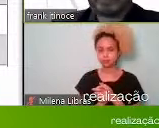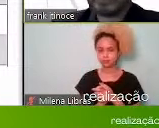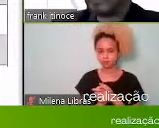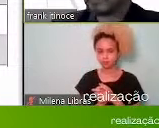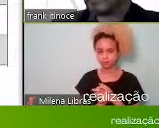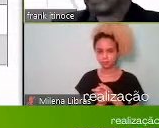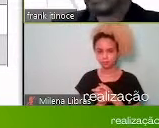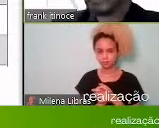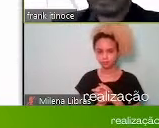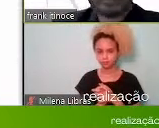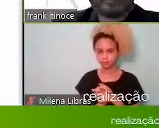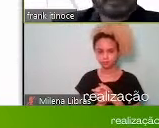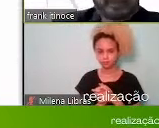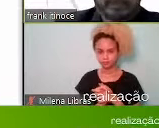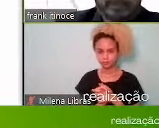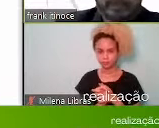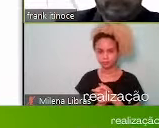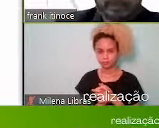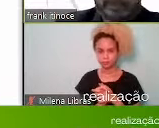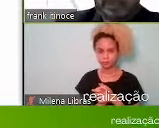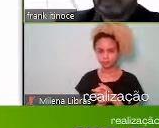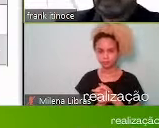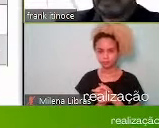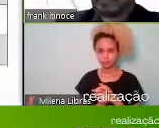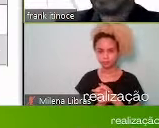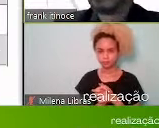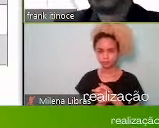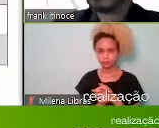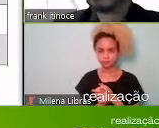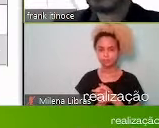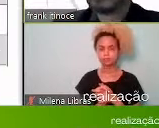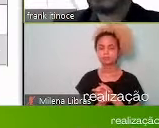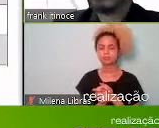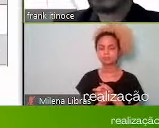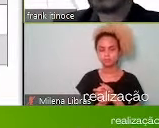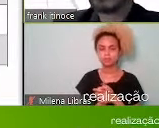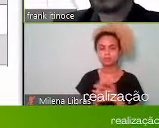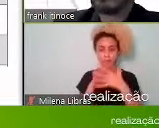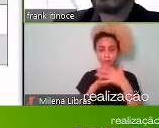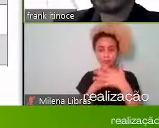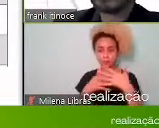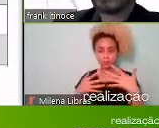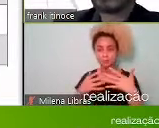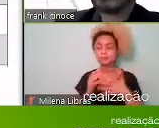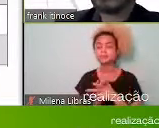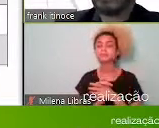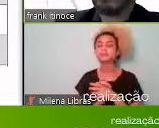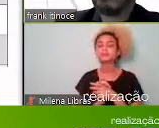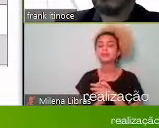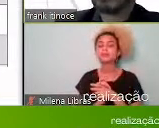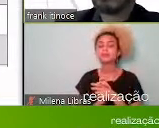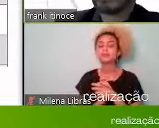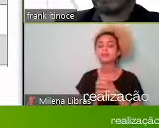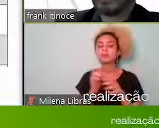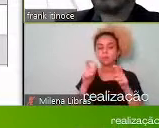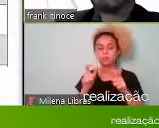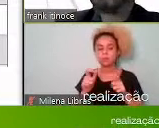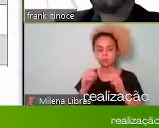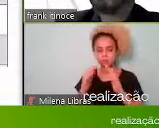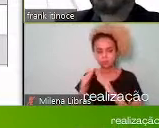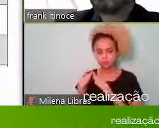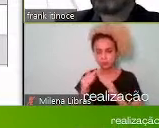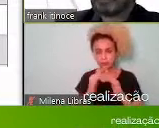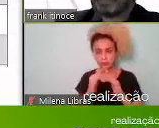desculpa, eu estou pondo o mouse na outra tela aqui. Outra. Então, está aqui. Então, um exemplo aqui: ocupação residencial